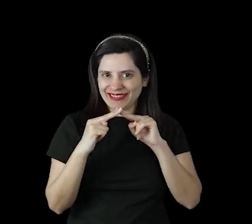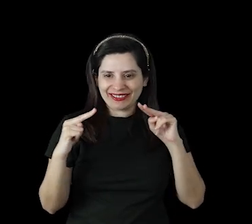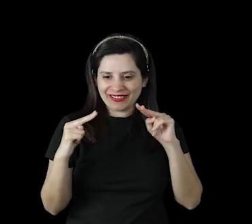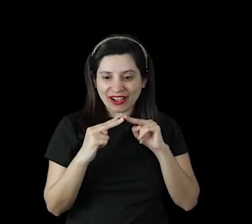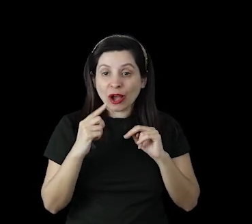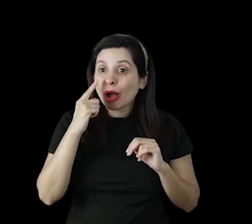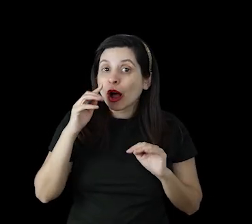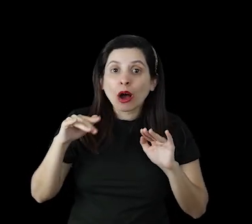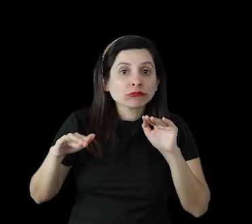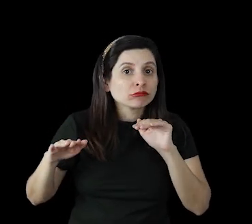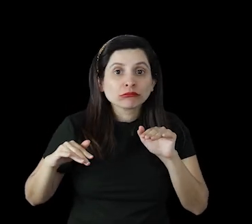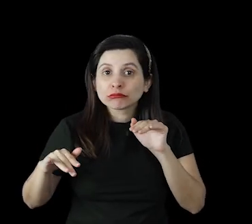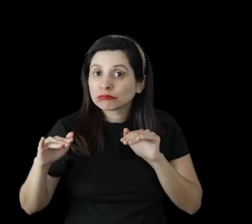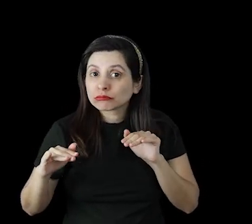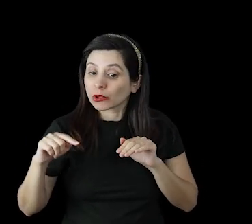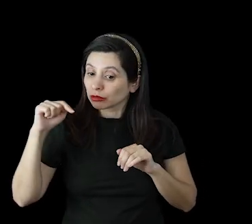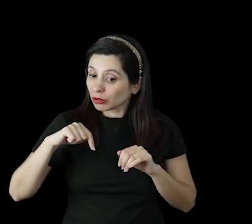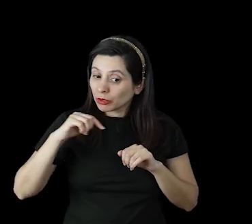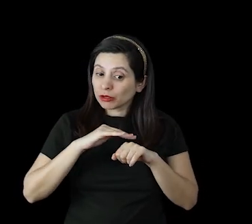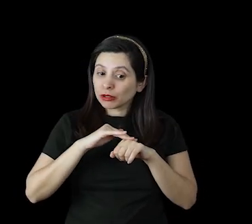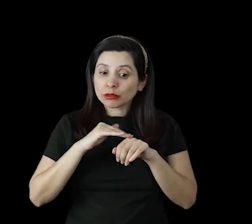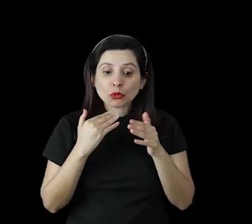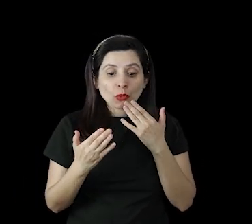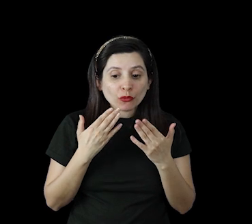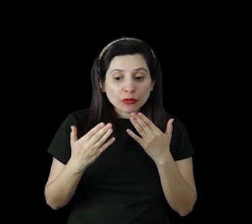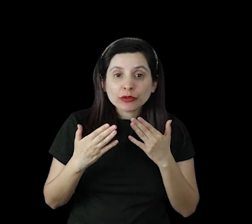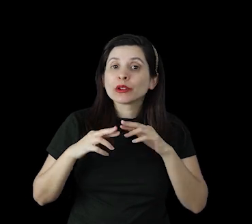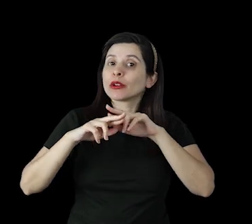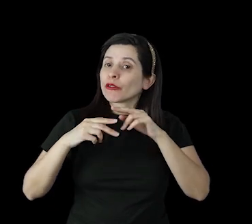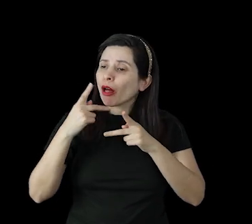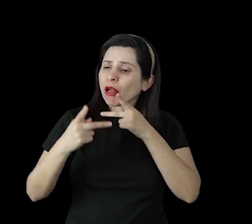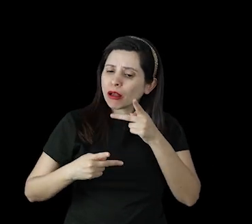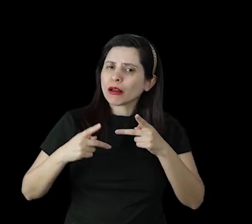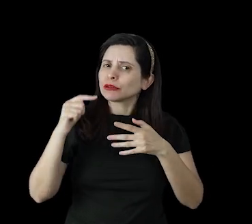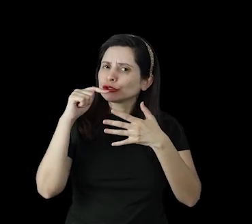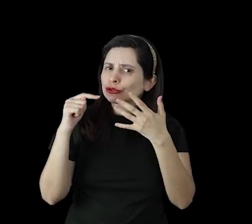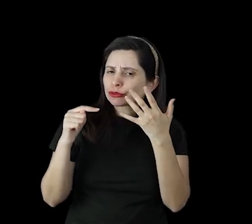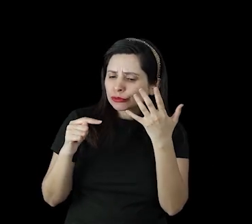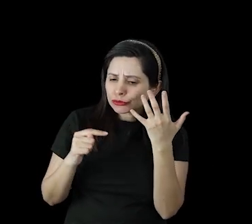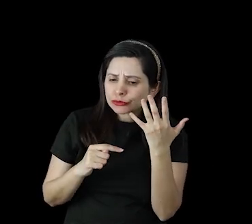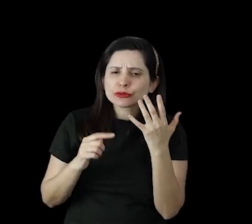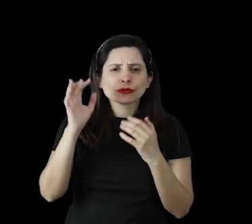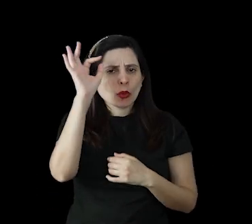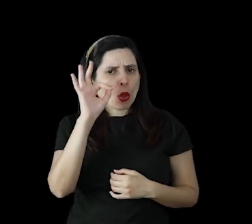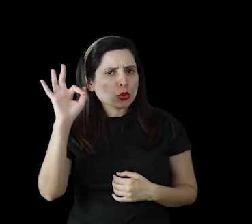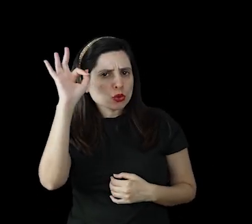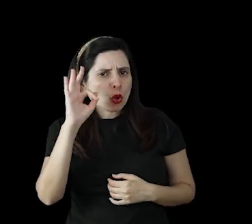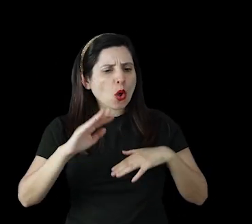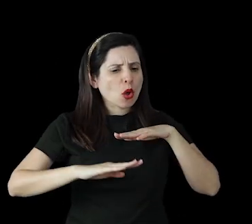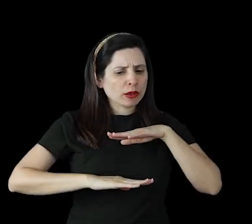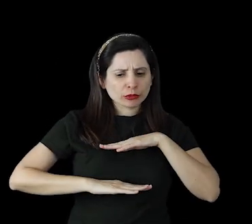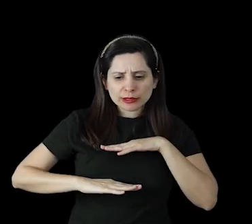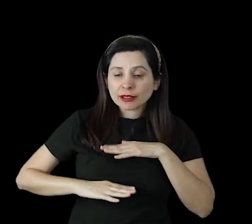assim: "Olha, a gente está aqui conversando, falando de várias coisas importantes, né, e filosóficas sobre